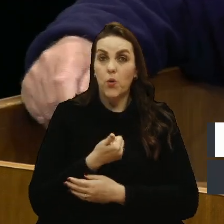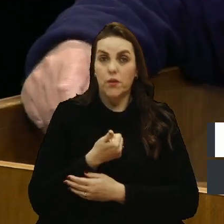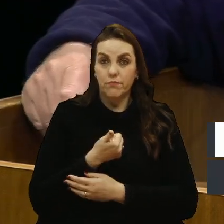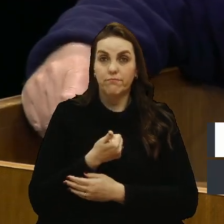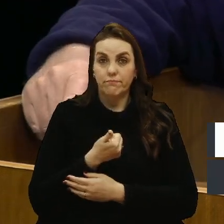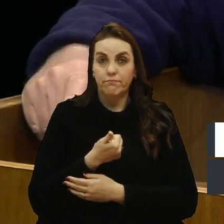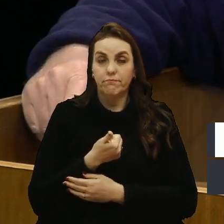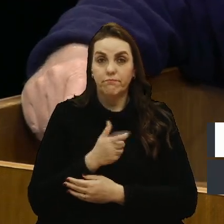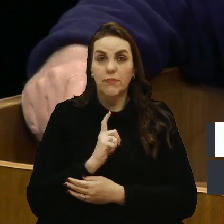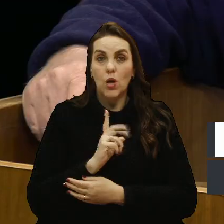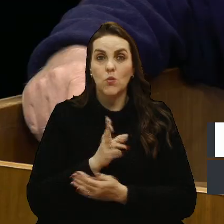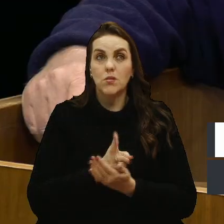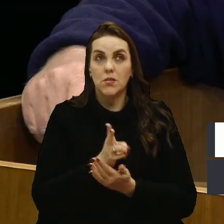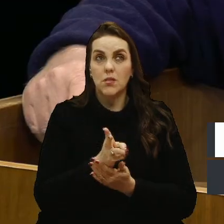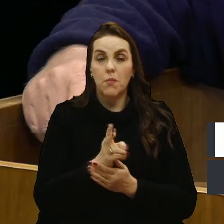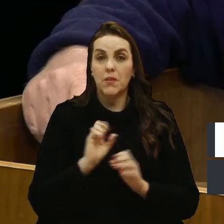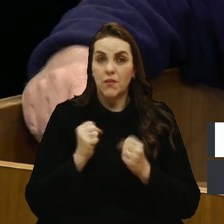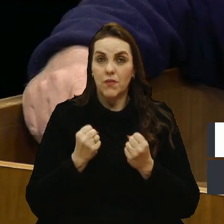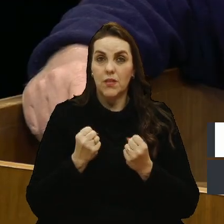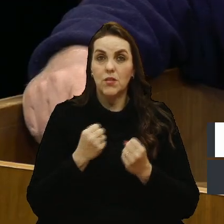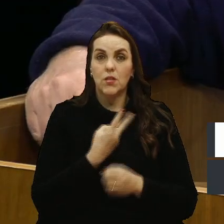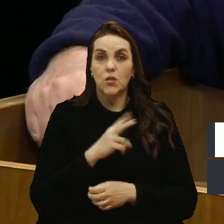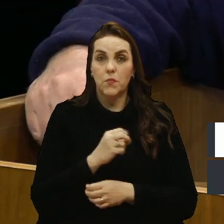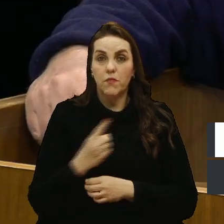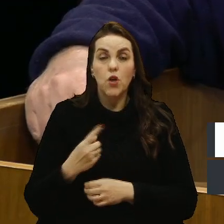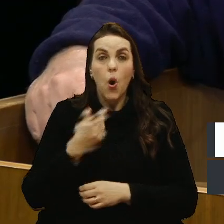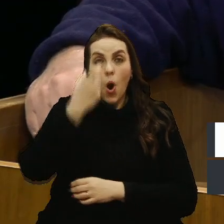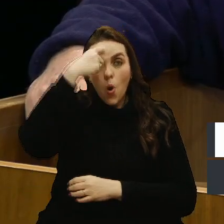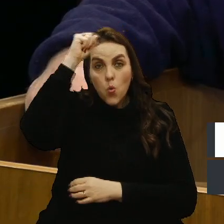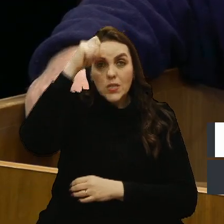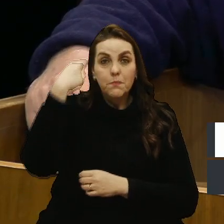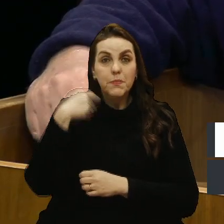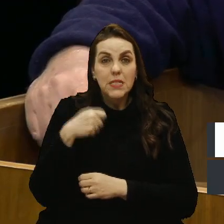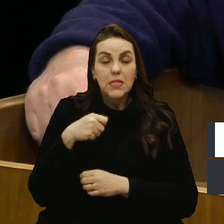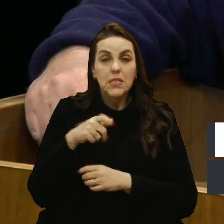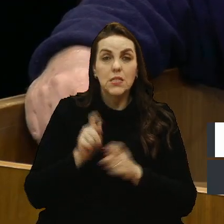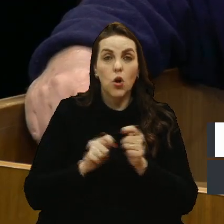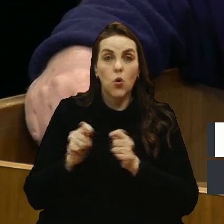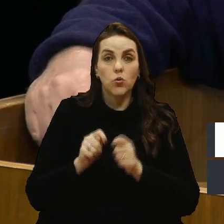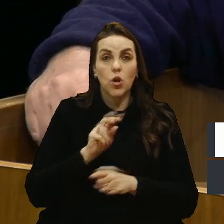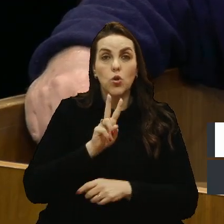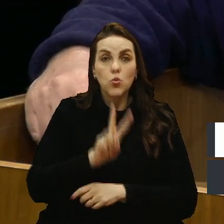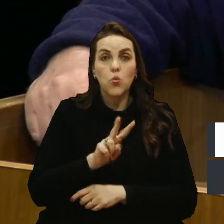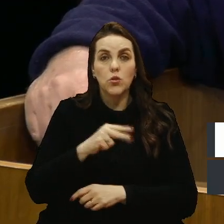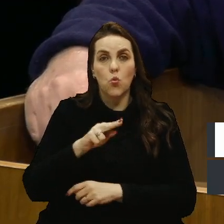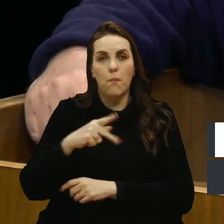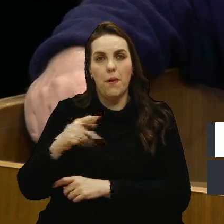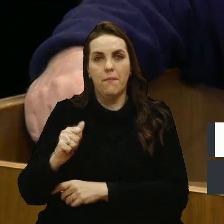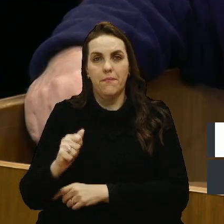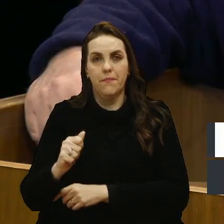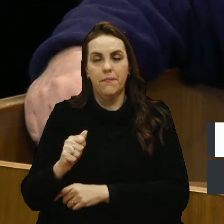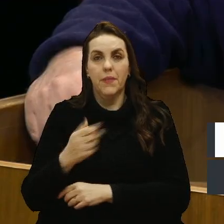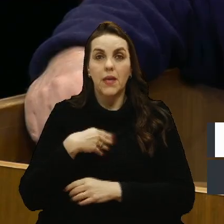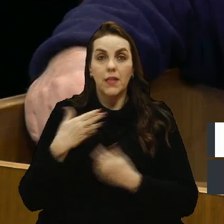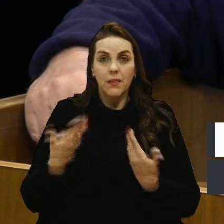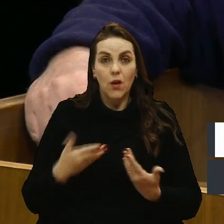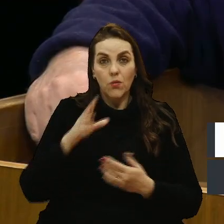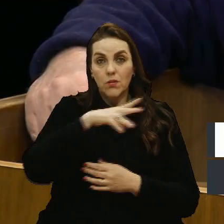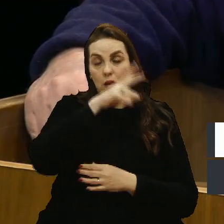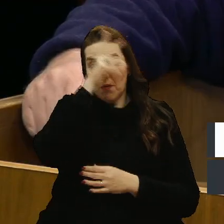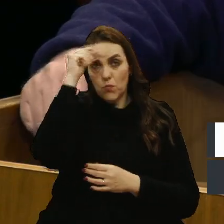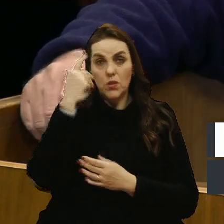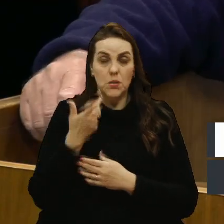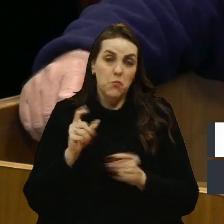desde 2021, que a UX tinha que comandar as duas UPAs. Então, o município está fazendo